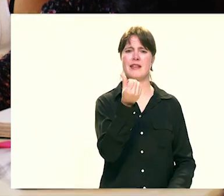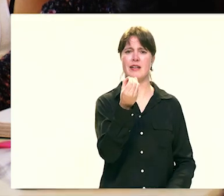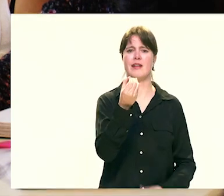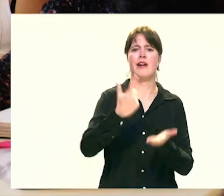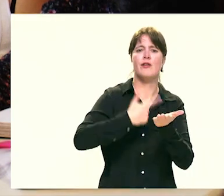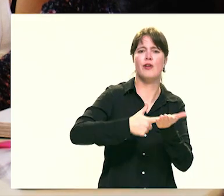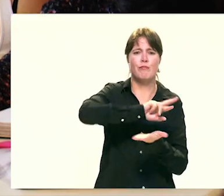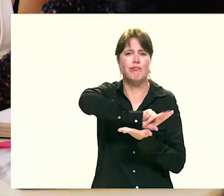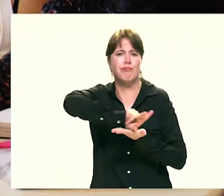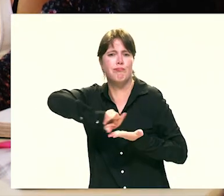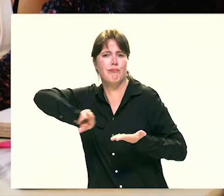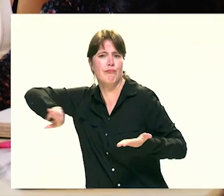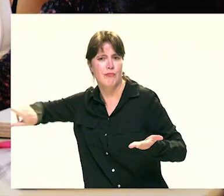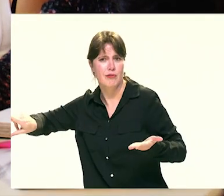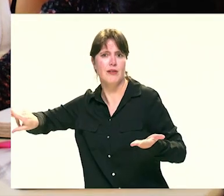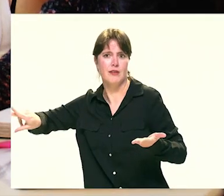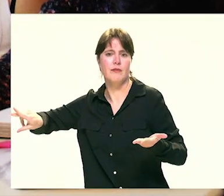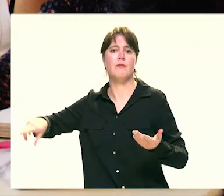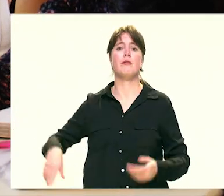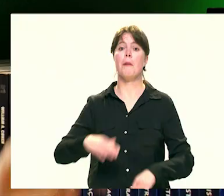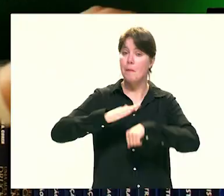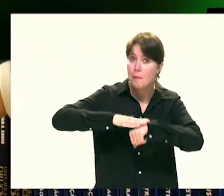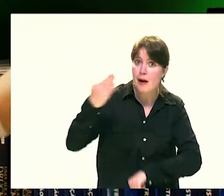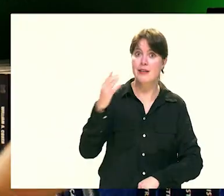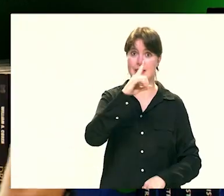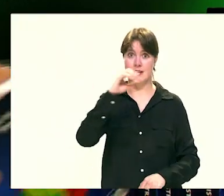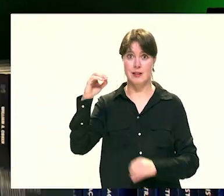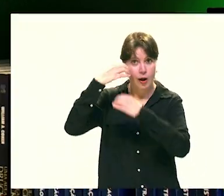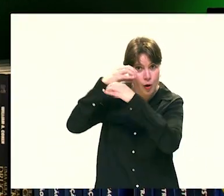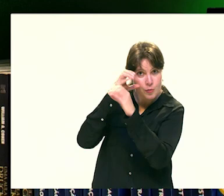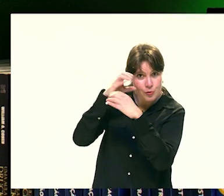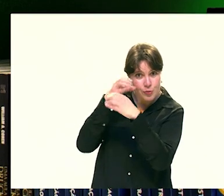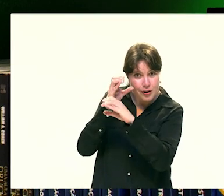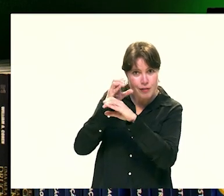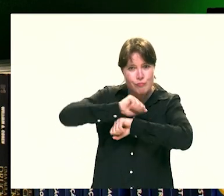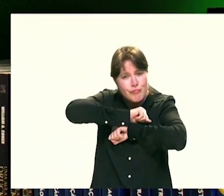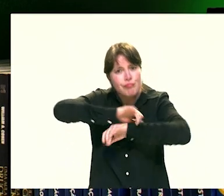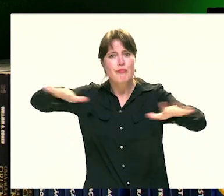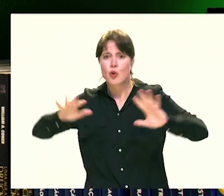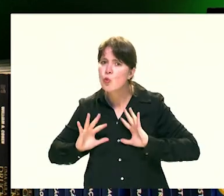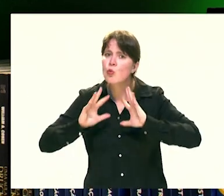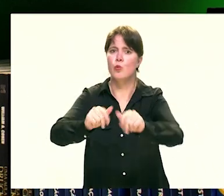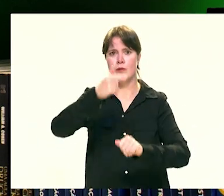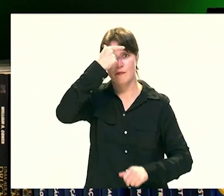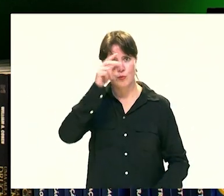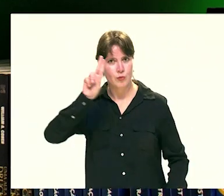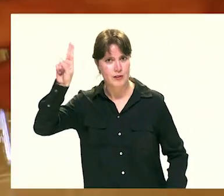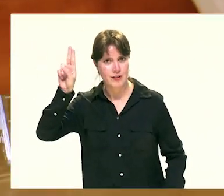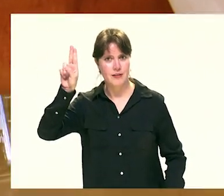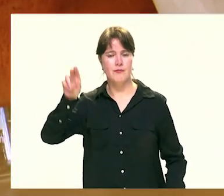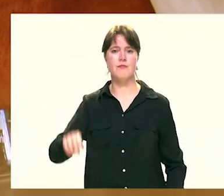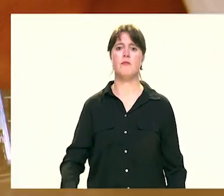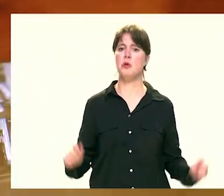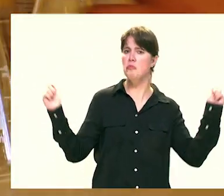Em todos os 10 campi, o sistema de bibliotecas da Unipampa ultrapassa o número de 160 mil exemplares.